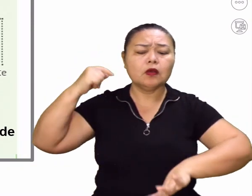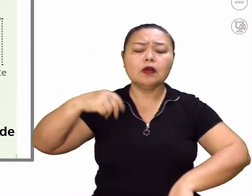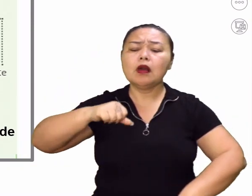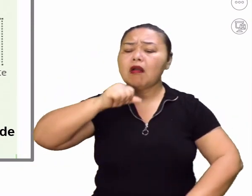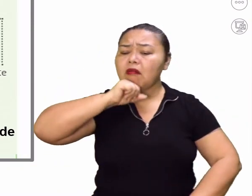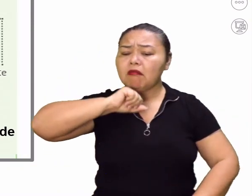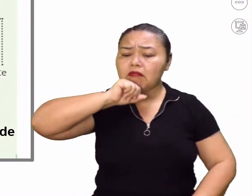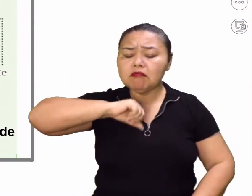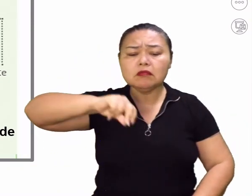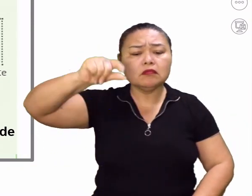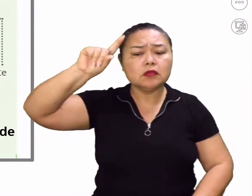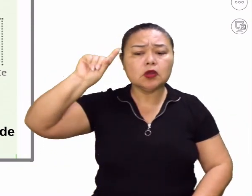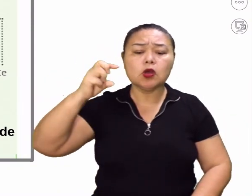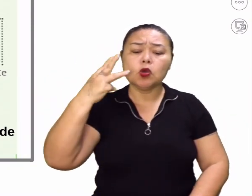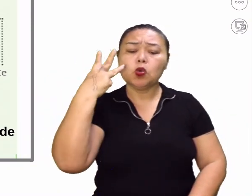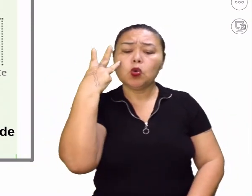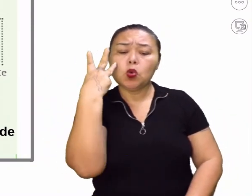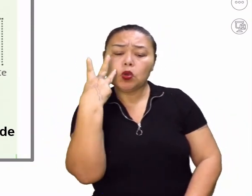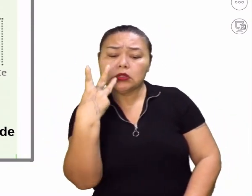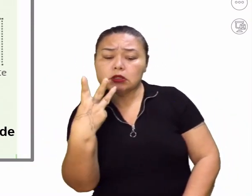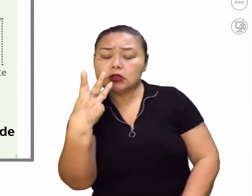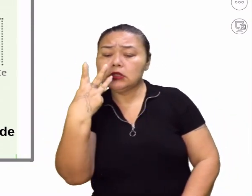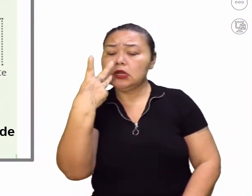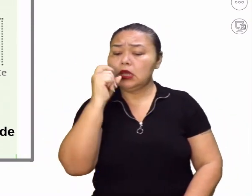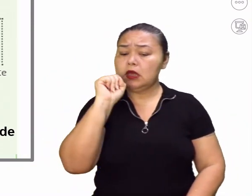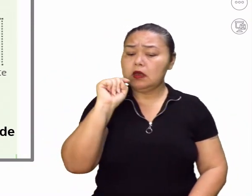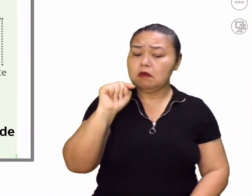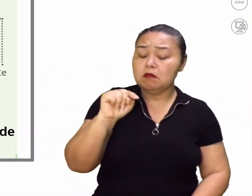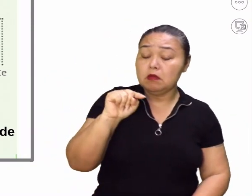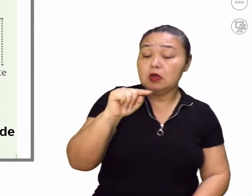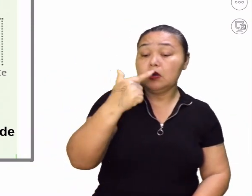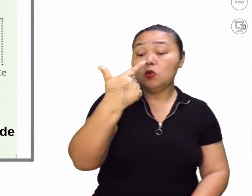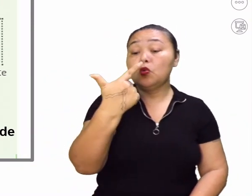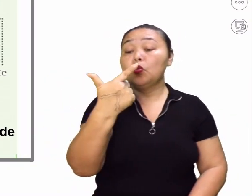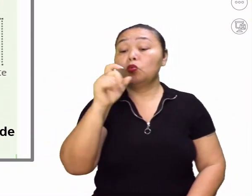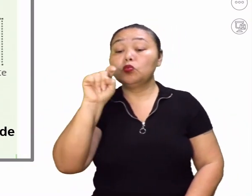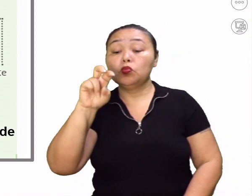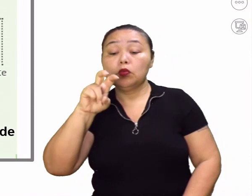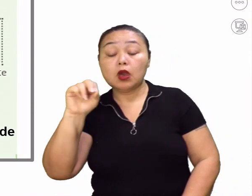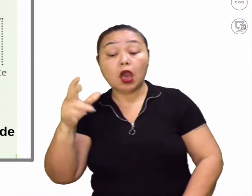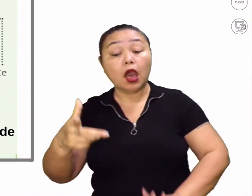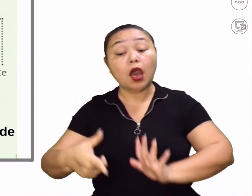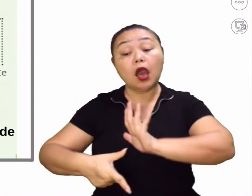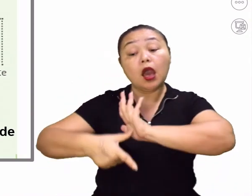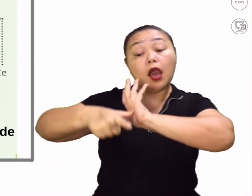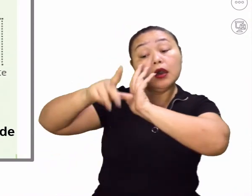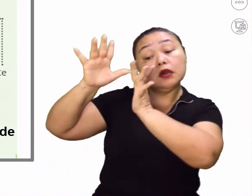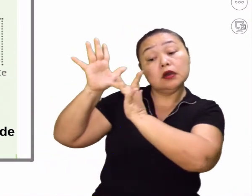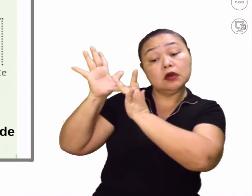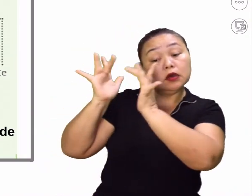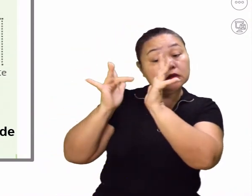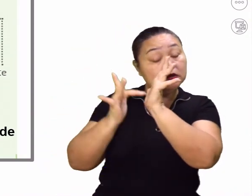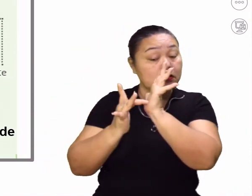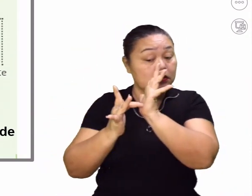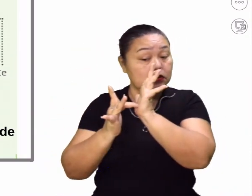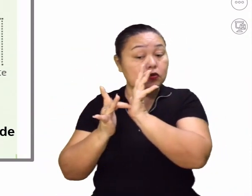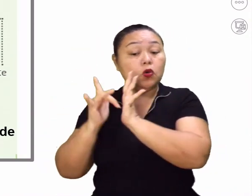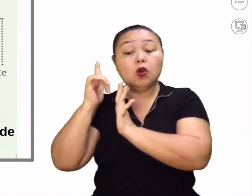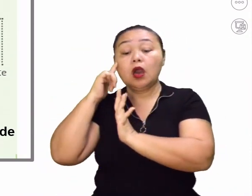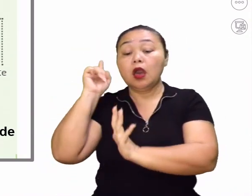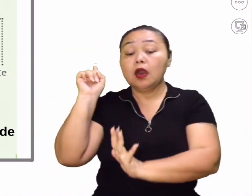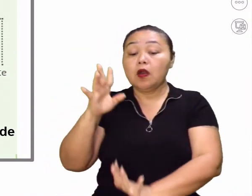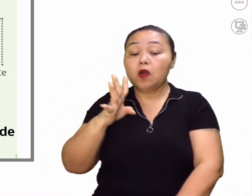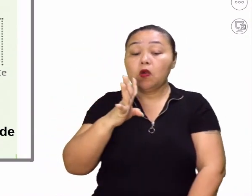ó. 3.000 a 2.500 anos antes de Cristo. Esse mapa é conhecido como Mapa